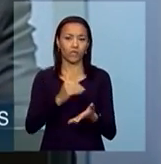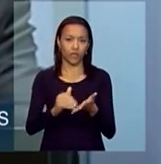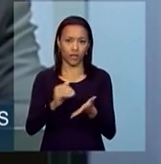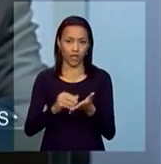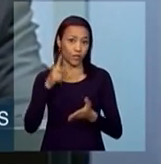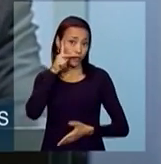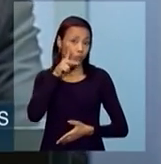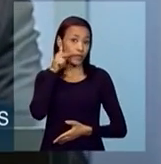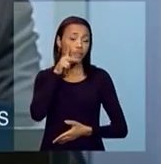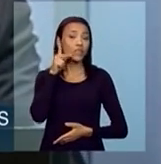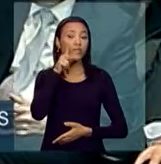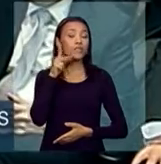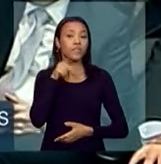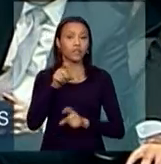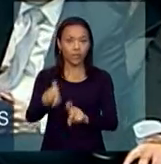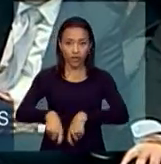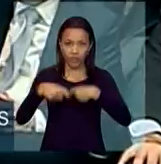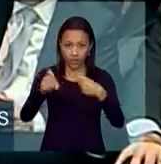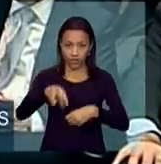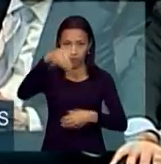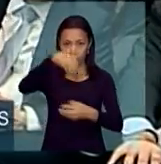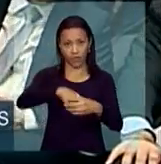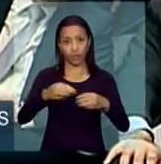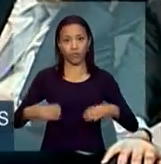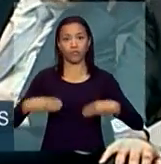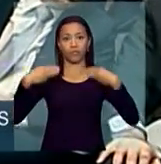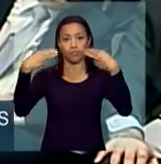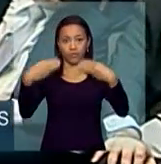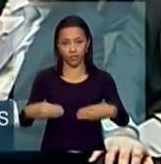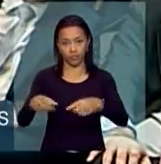Agrícola do Ministério da Agricultura,